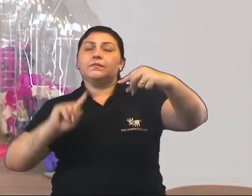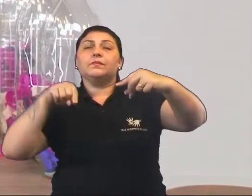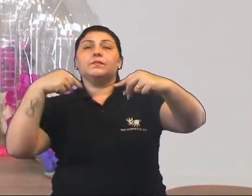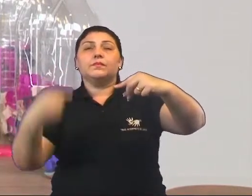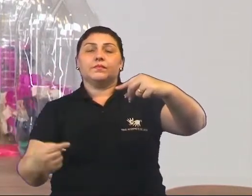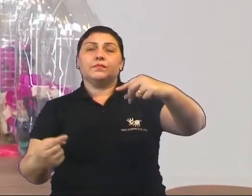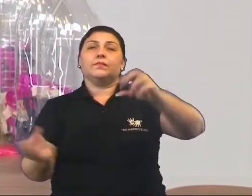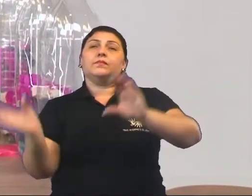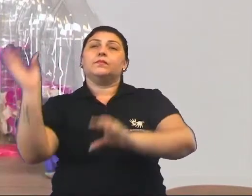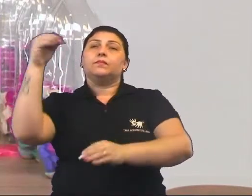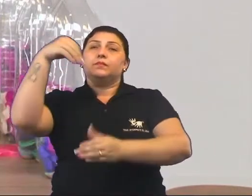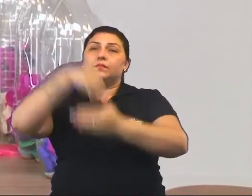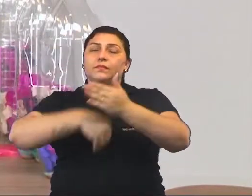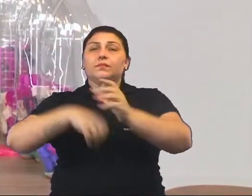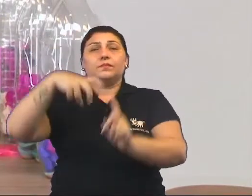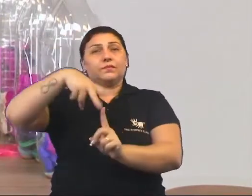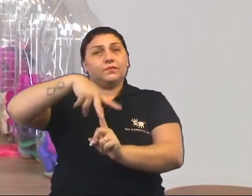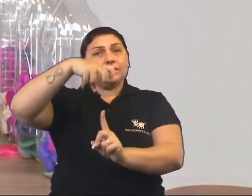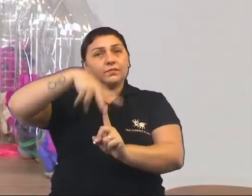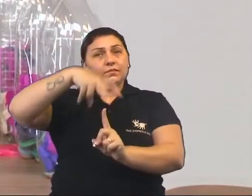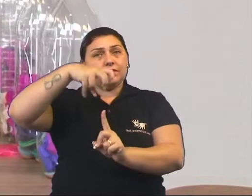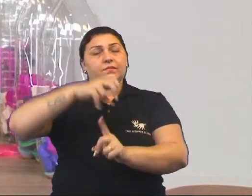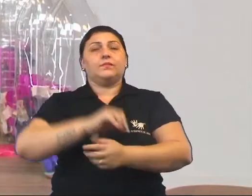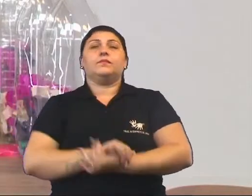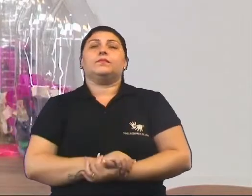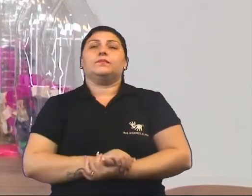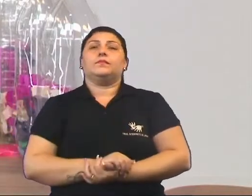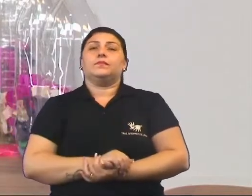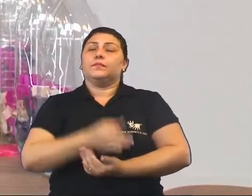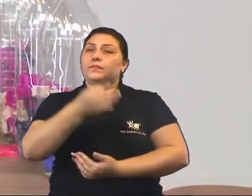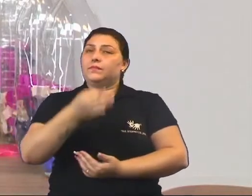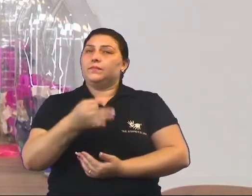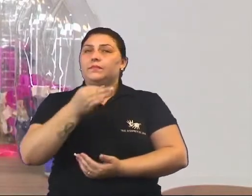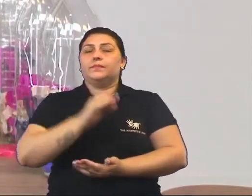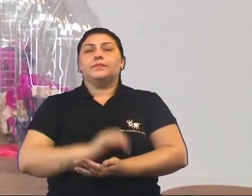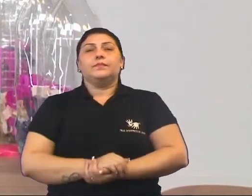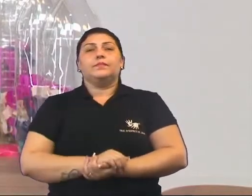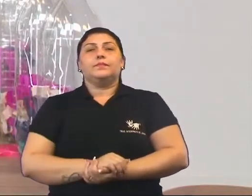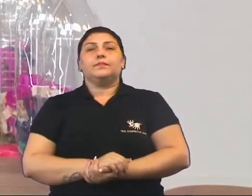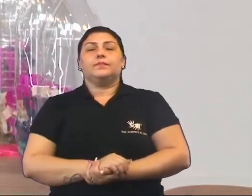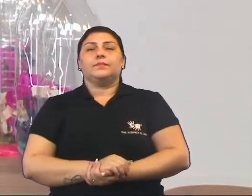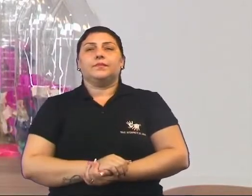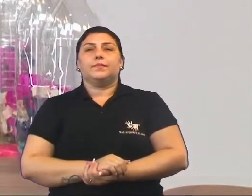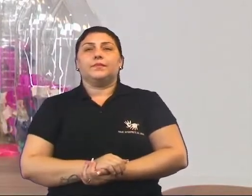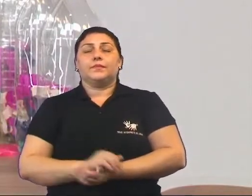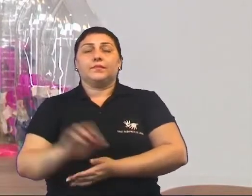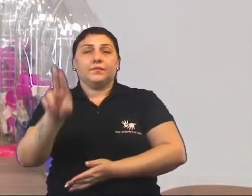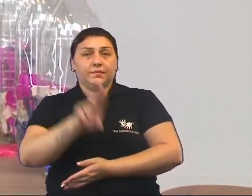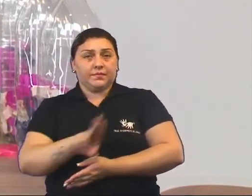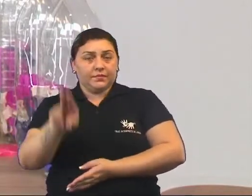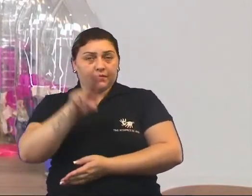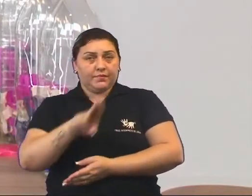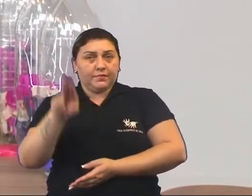depois vai colocar dentro da garrafa, certo? Então, é necessário